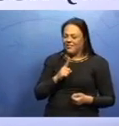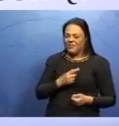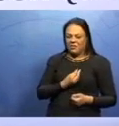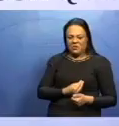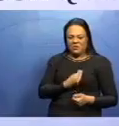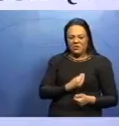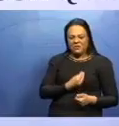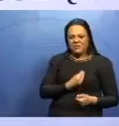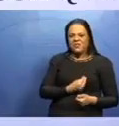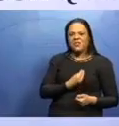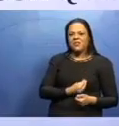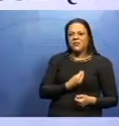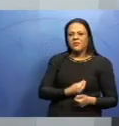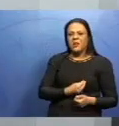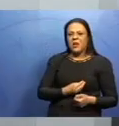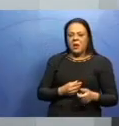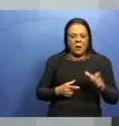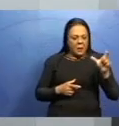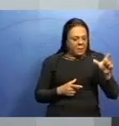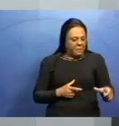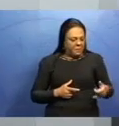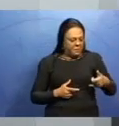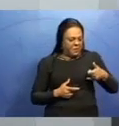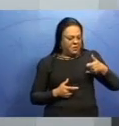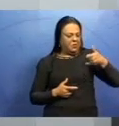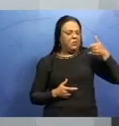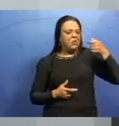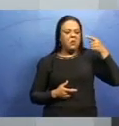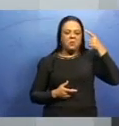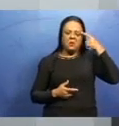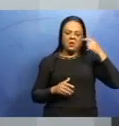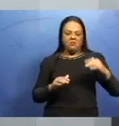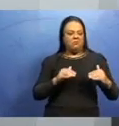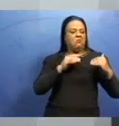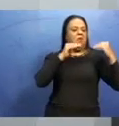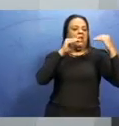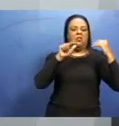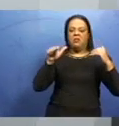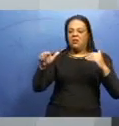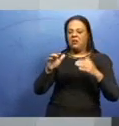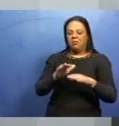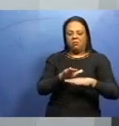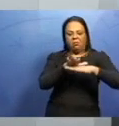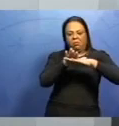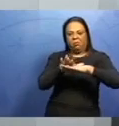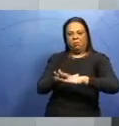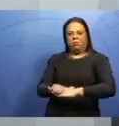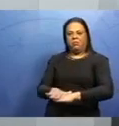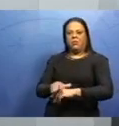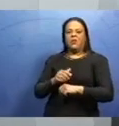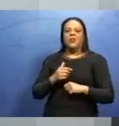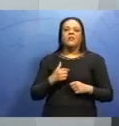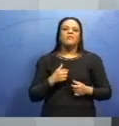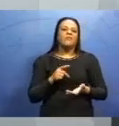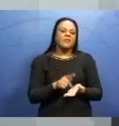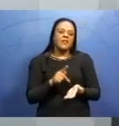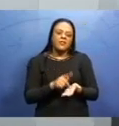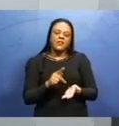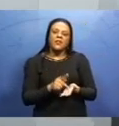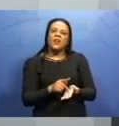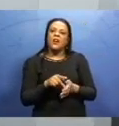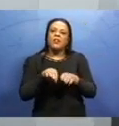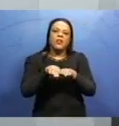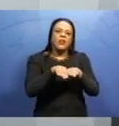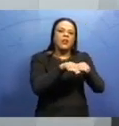vida, no nosso cotidiano. Pessoa que pensam ser mais que o outro. Mas, na verdade, nós somos todos